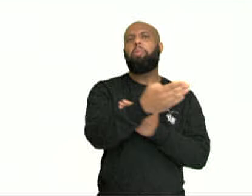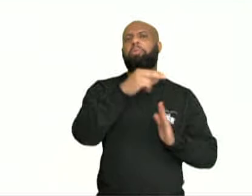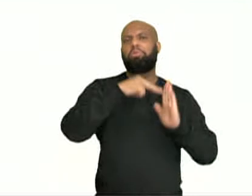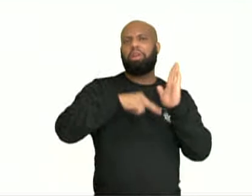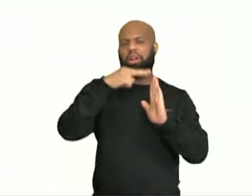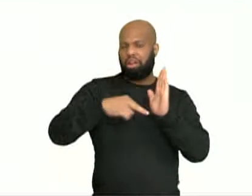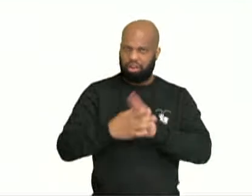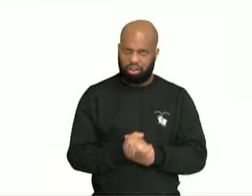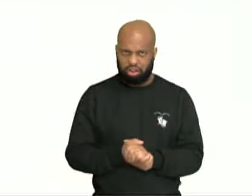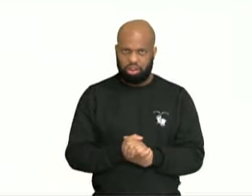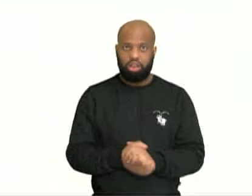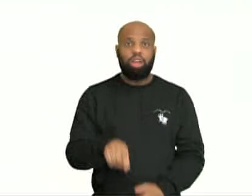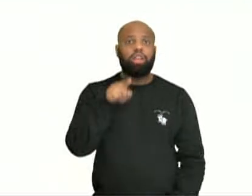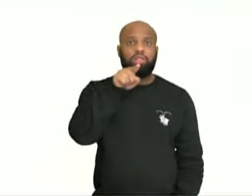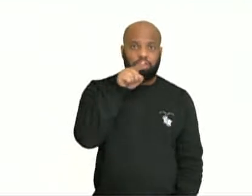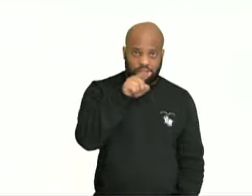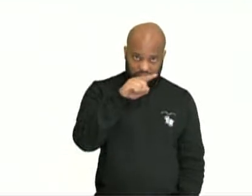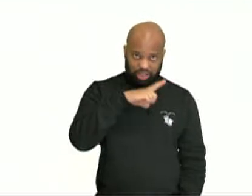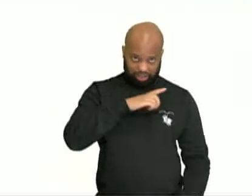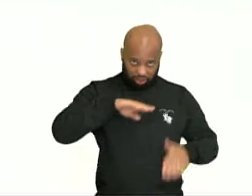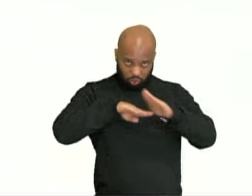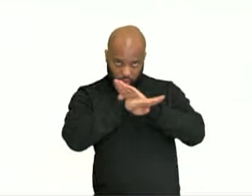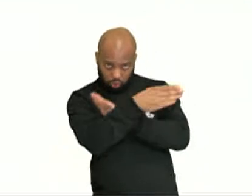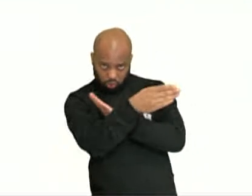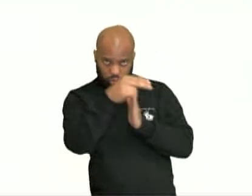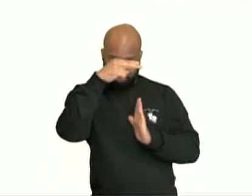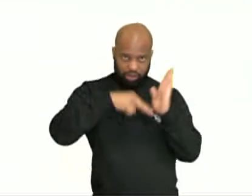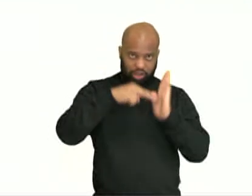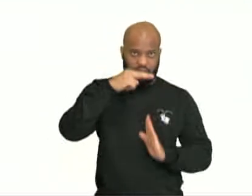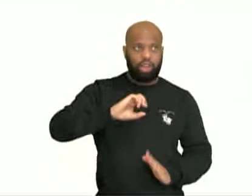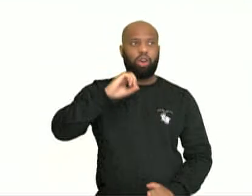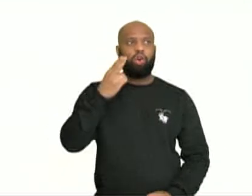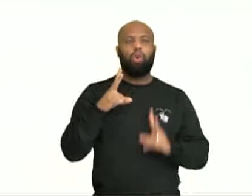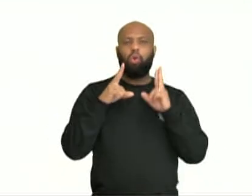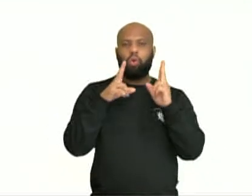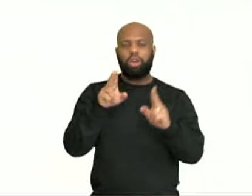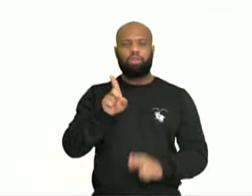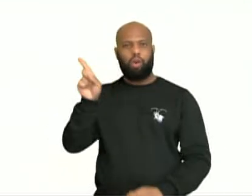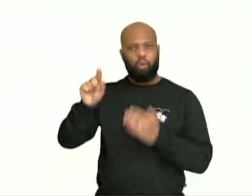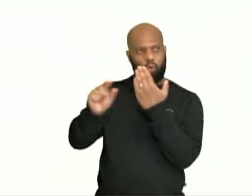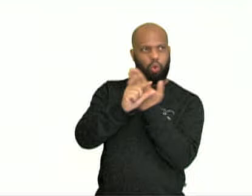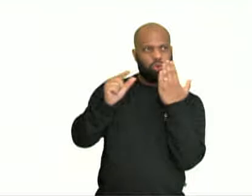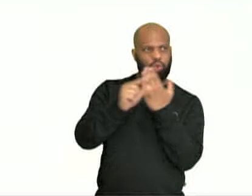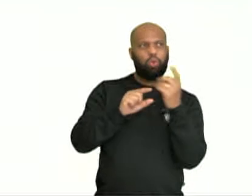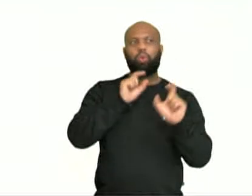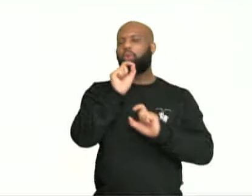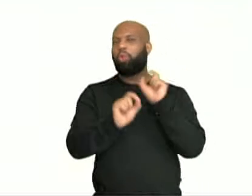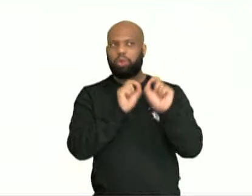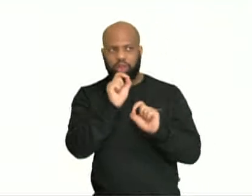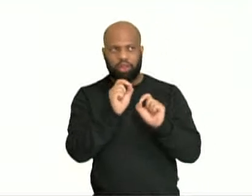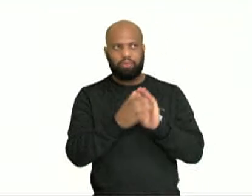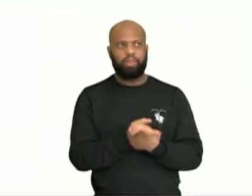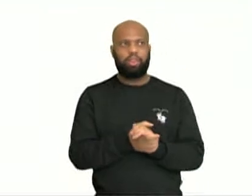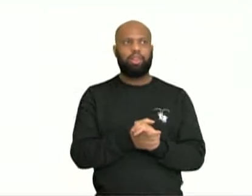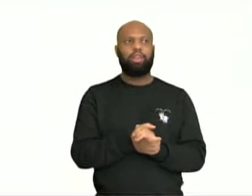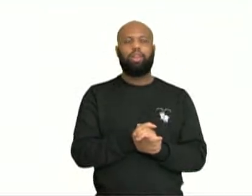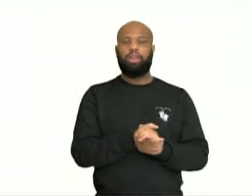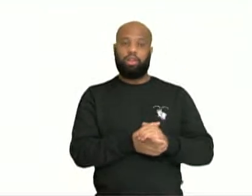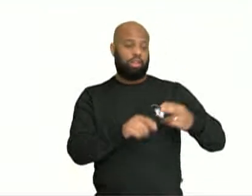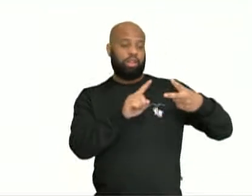leitura? E você, tem o hábito de leitura ou é como Suassuna? O que será que ele diz? Na letra